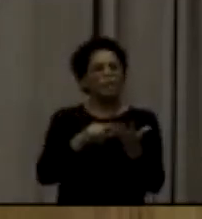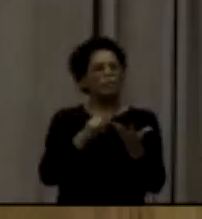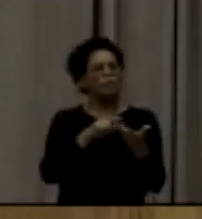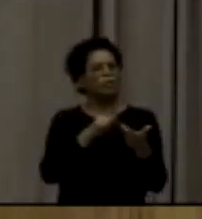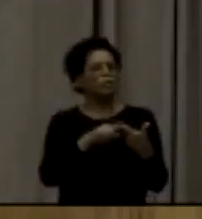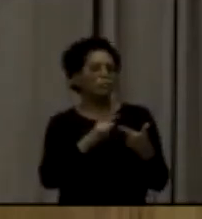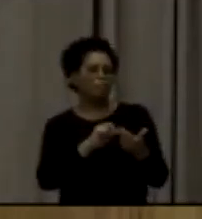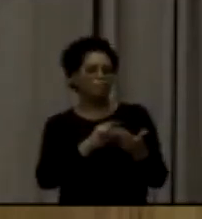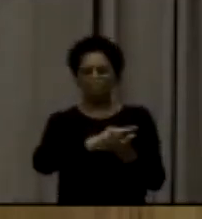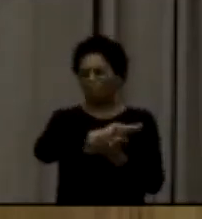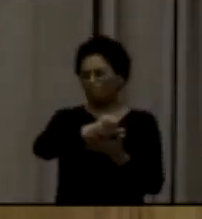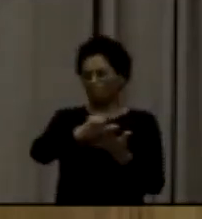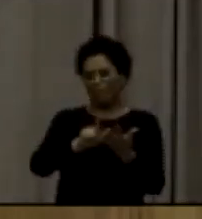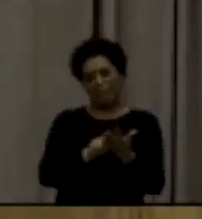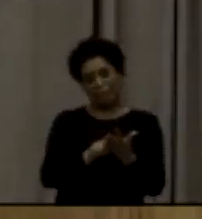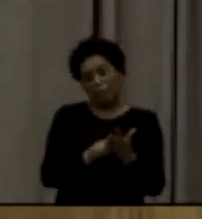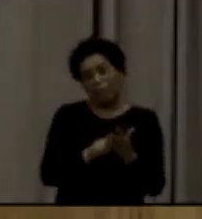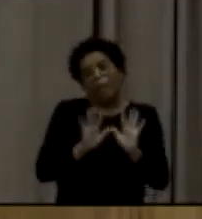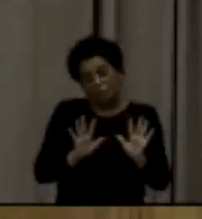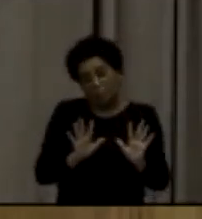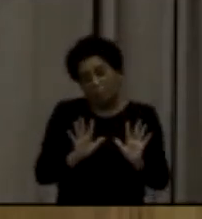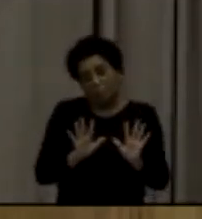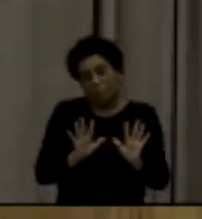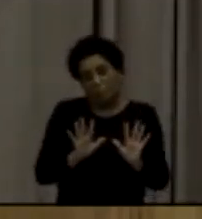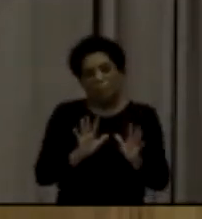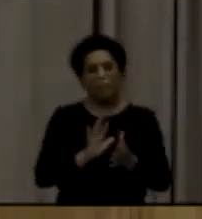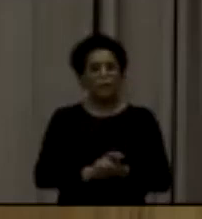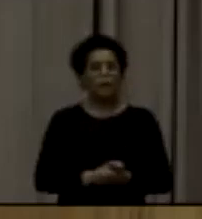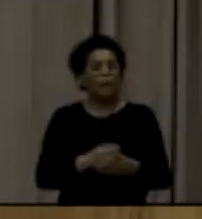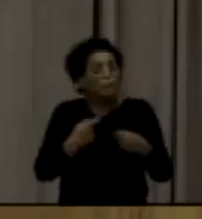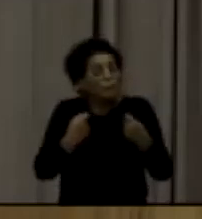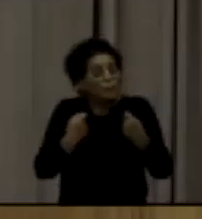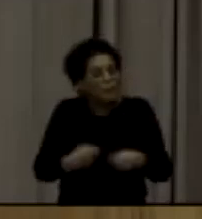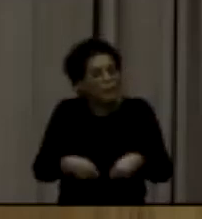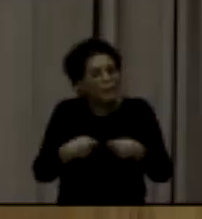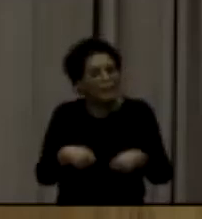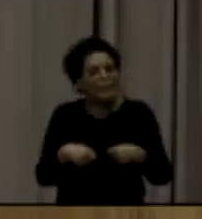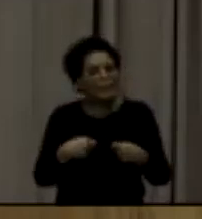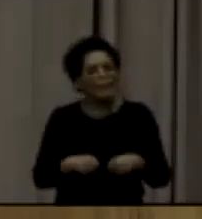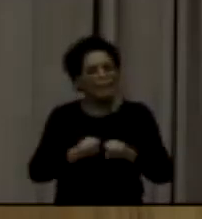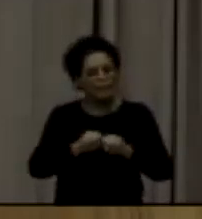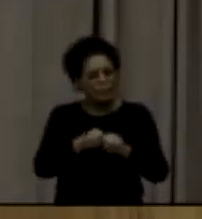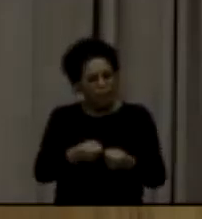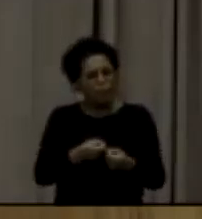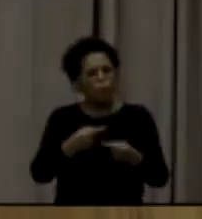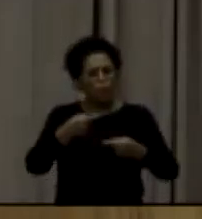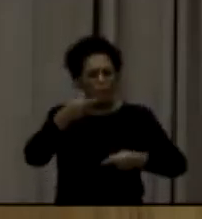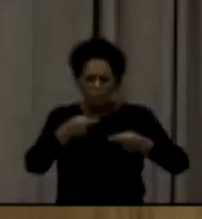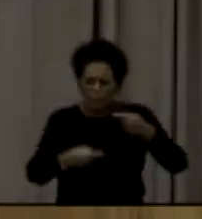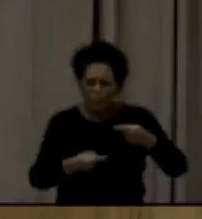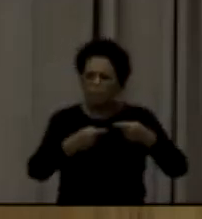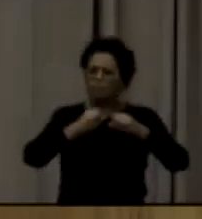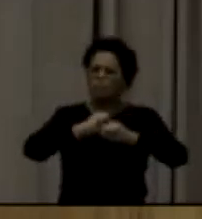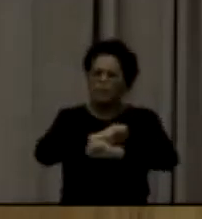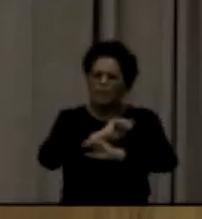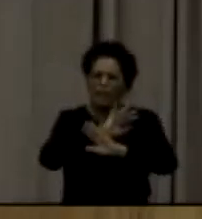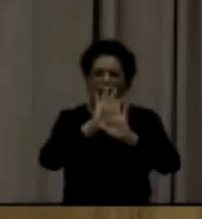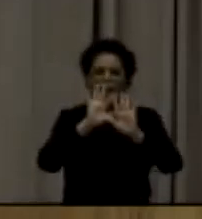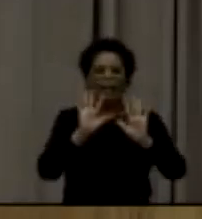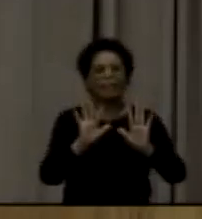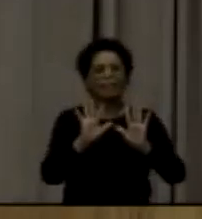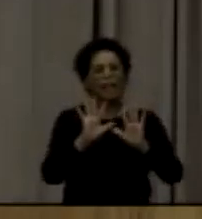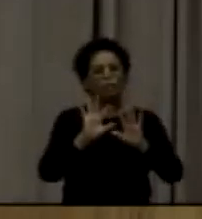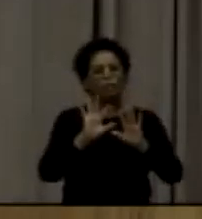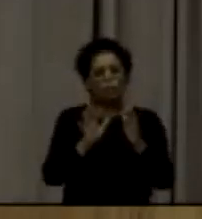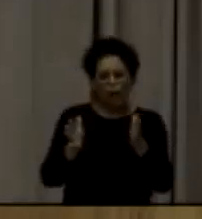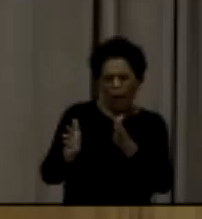etc., poderia ser suficiente para enfrentar. Então, precisamos reforçar, ter claro que a